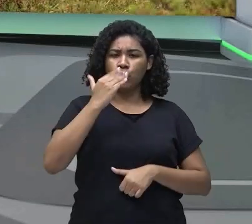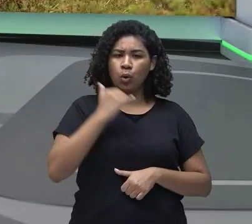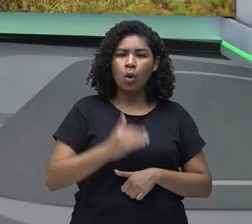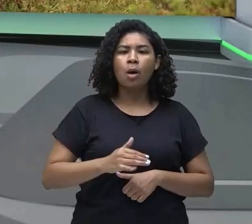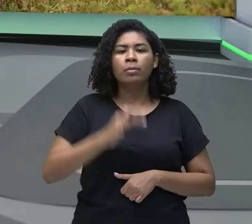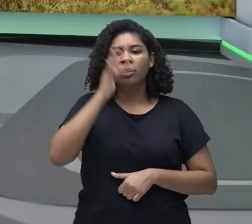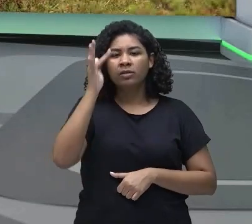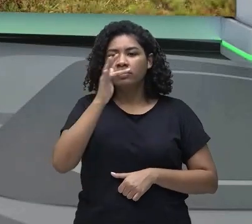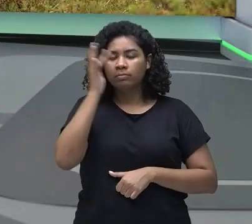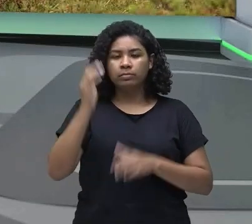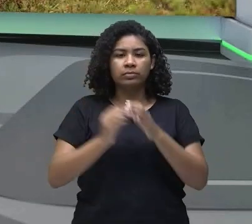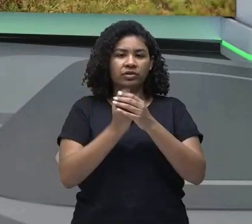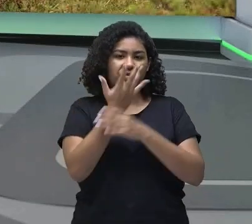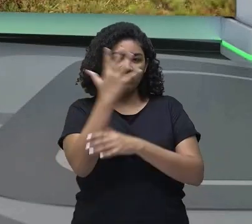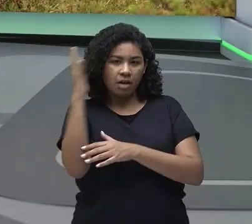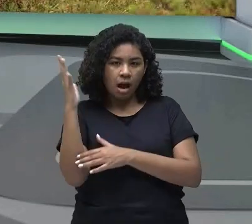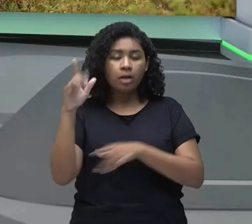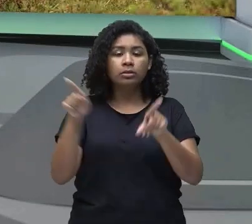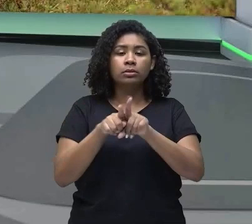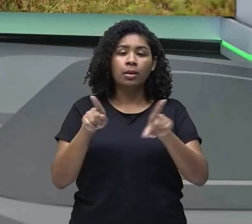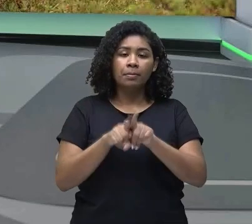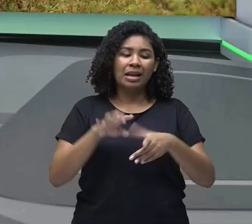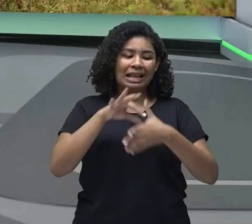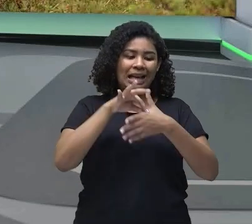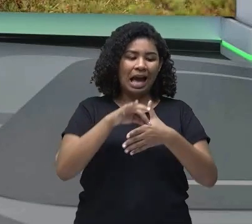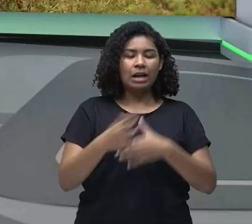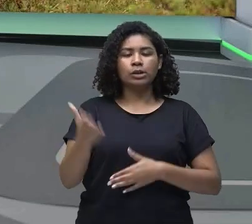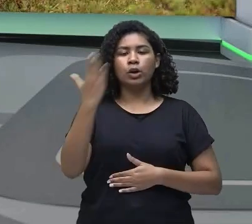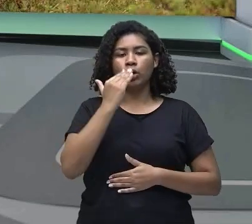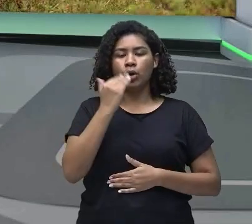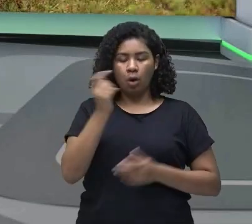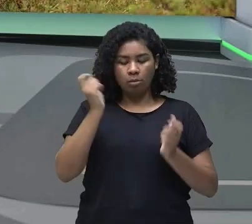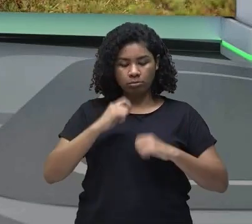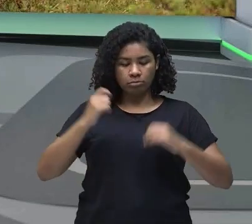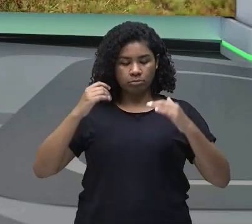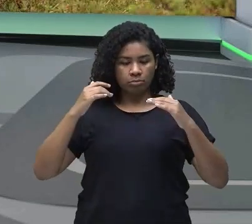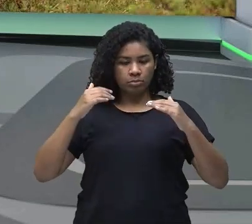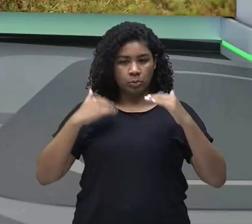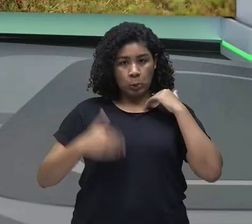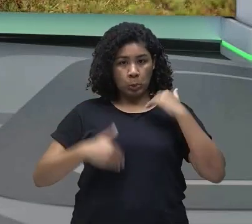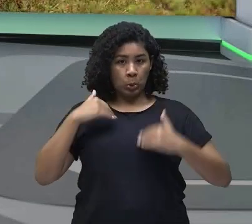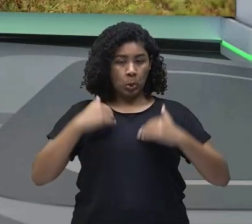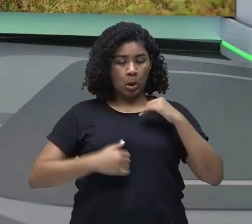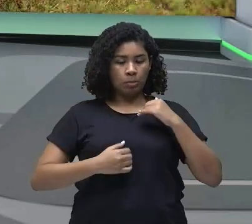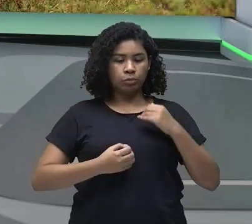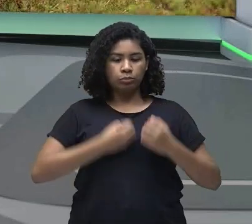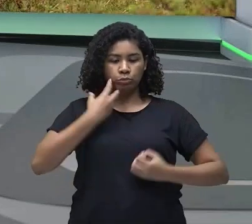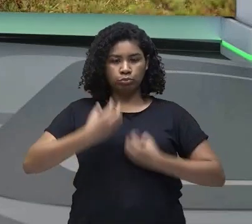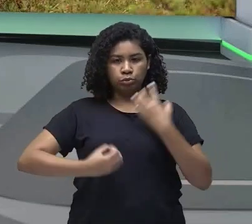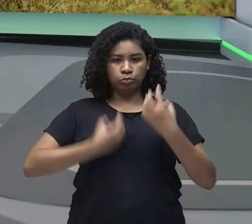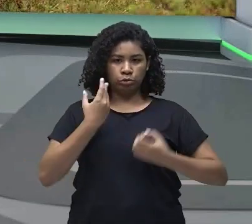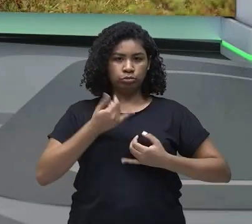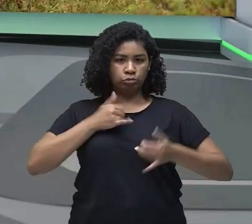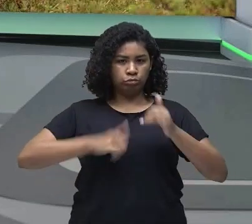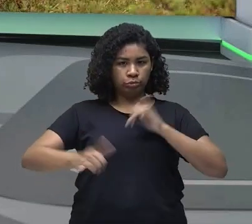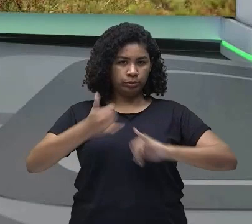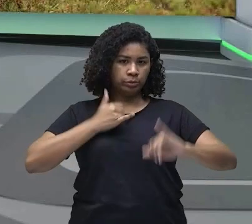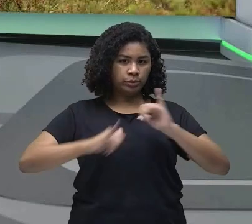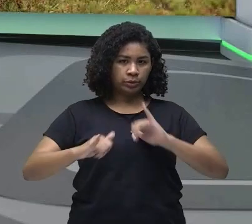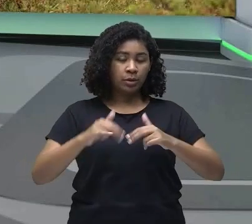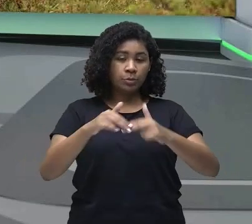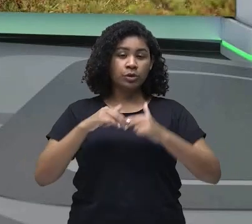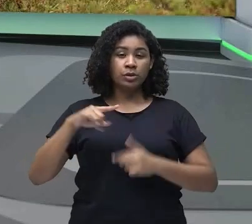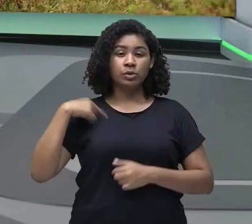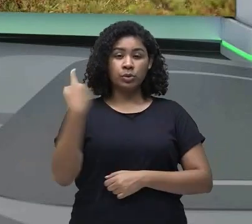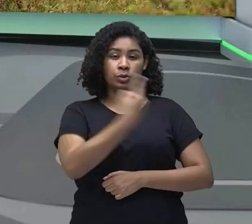come planta para a sua geração de energia. E nós, seres humanos, somos um exemplo de